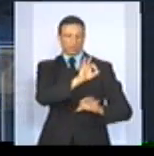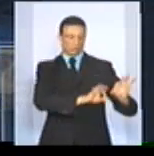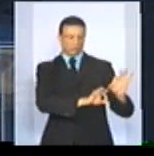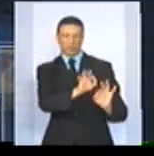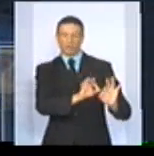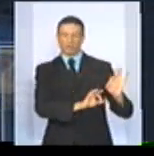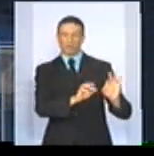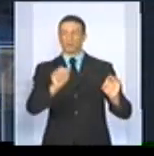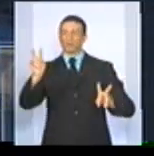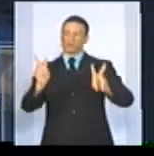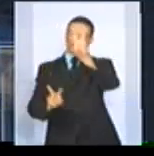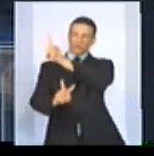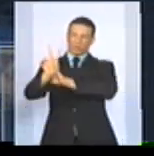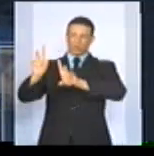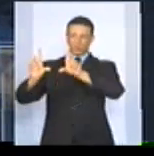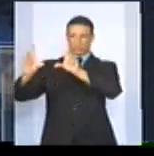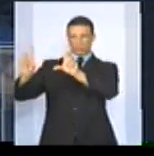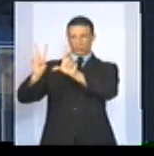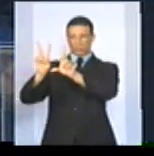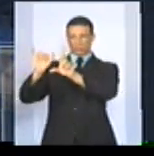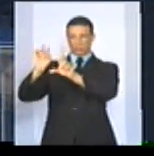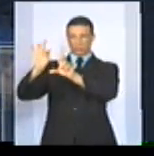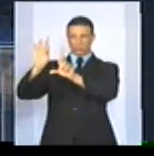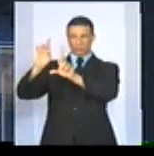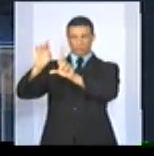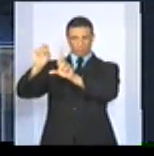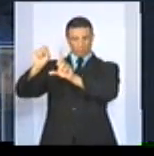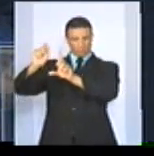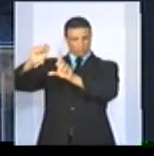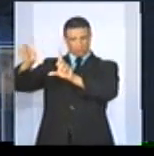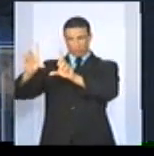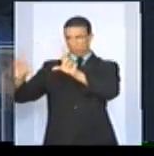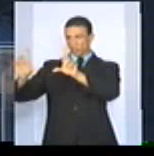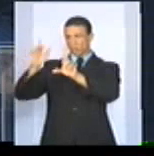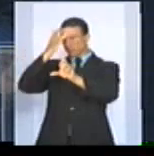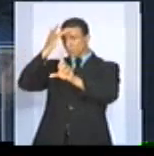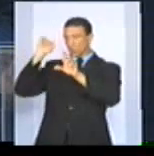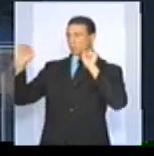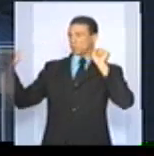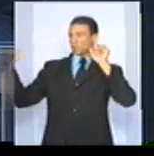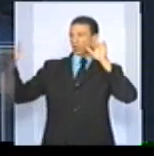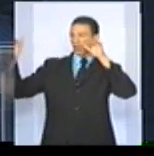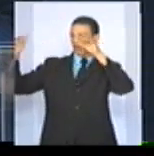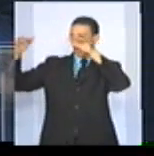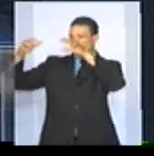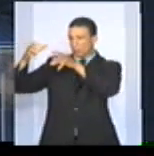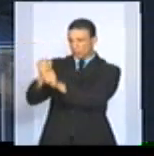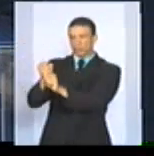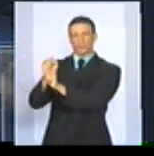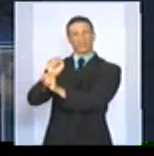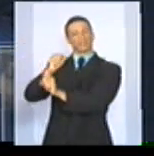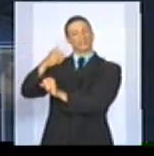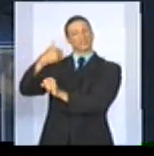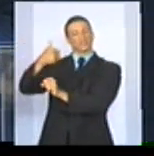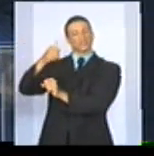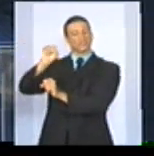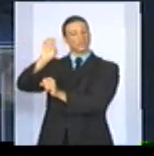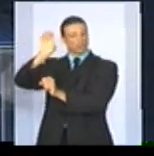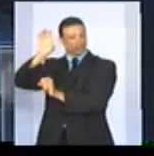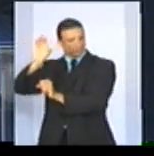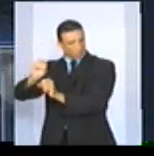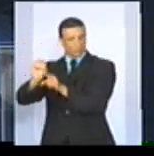discussão virtual chamada Fórum Nacional de Cineastas, que reúne 180 associados das demais entidades de diretores